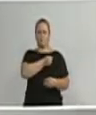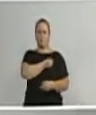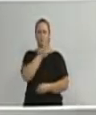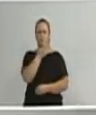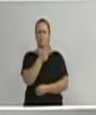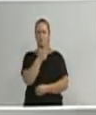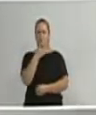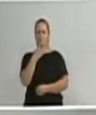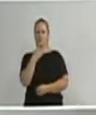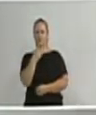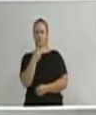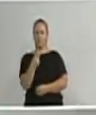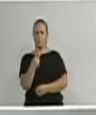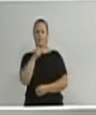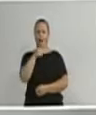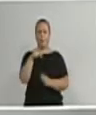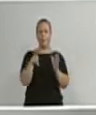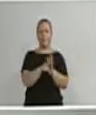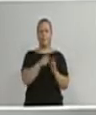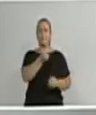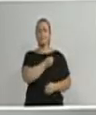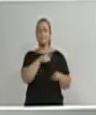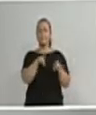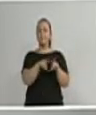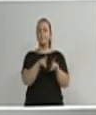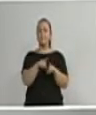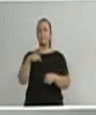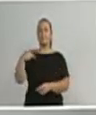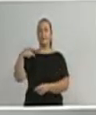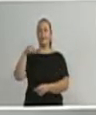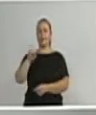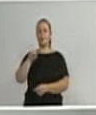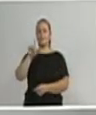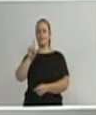que esse processo possa ir agora ao Senado, que está